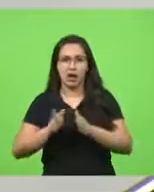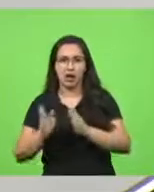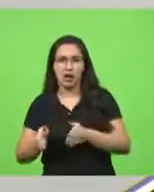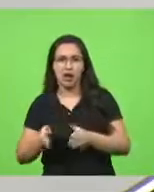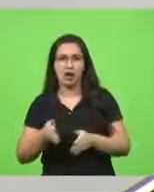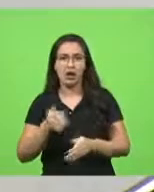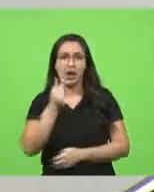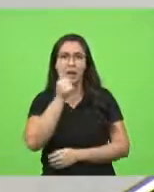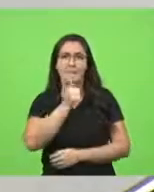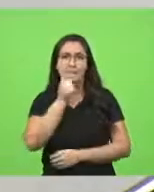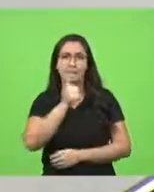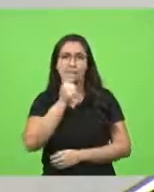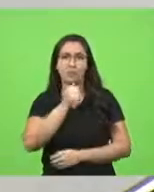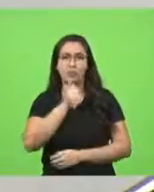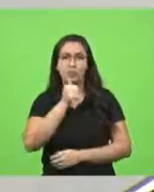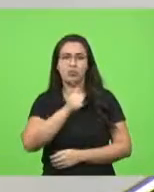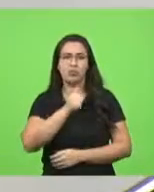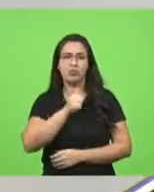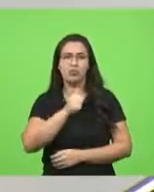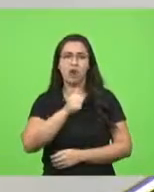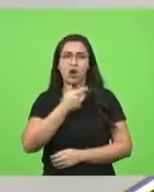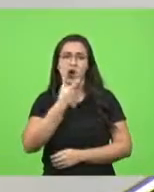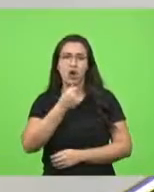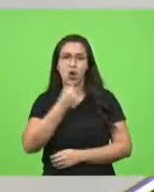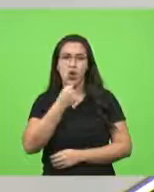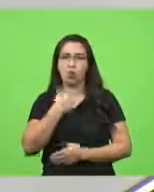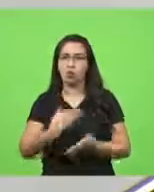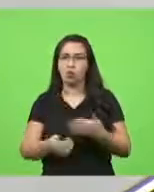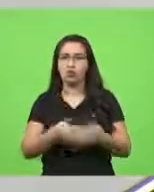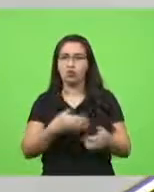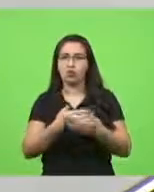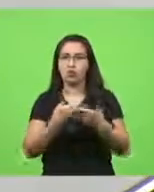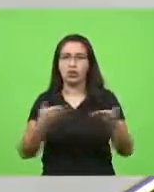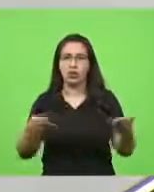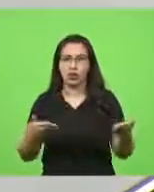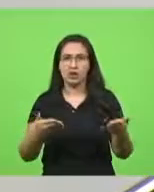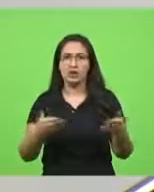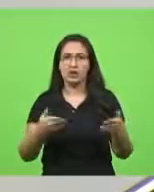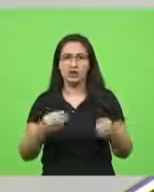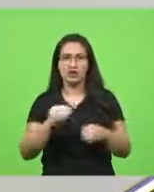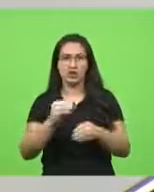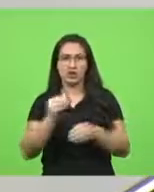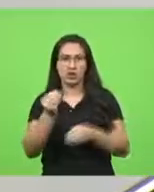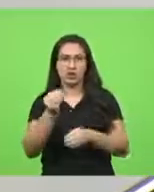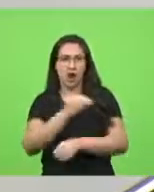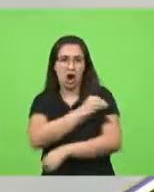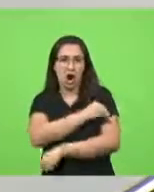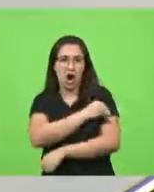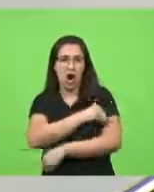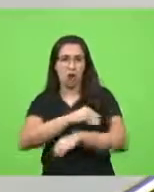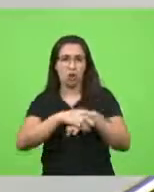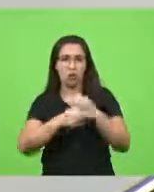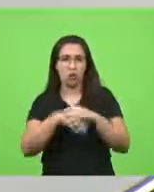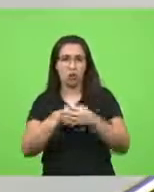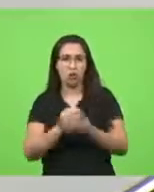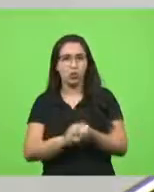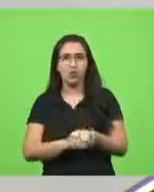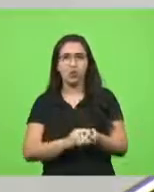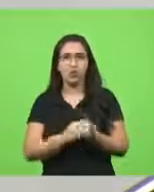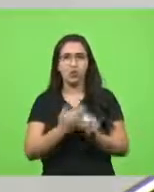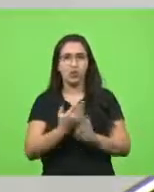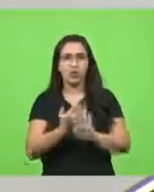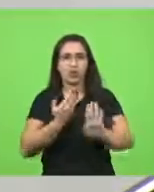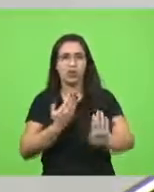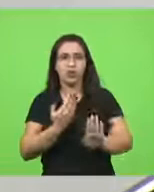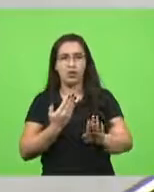lá, que mede a temperatura, que dá o álcool gel lá na portaria. Estamos vivendo uma guerra